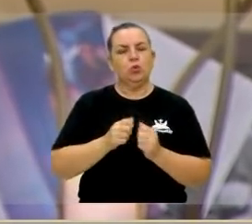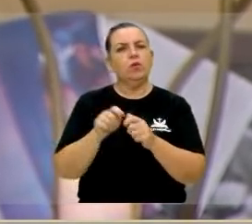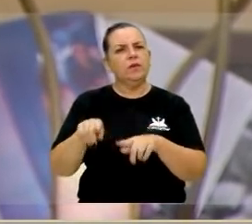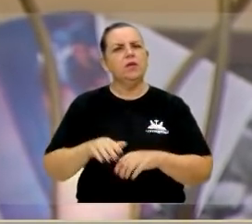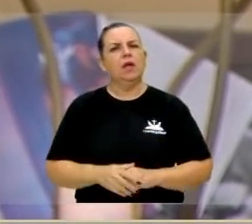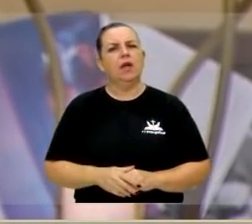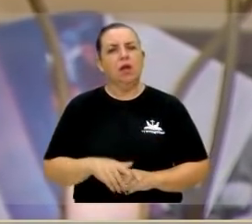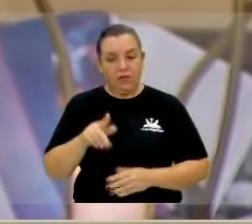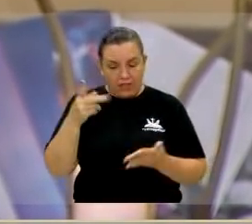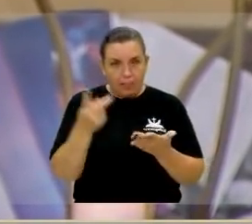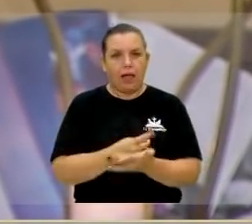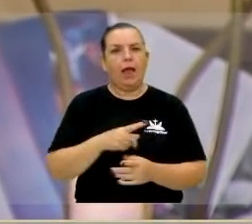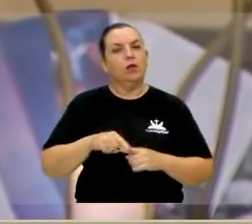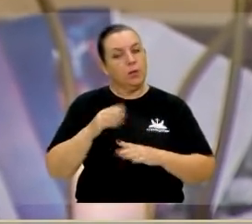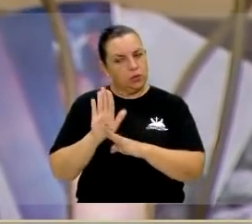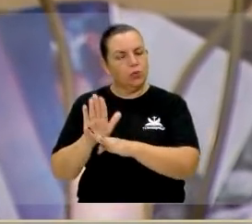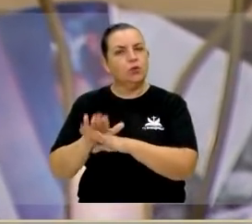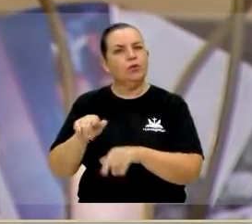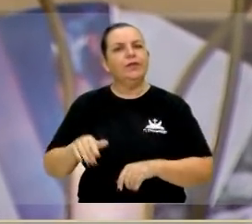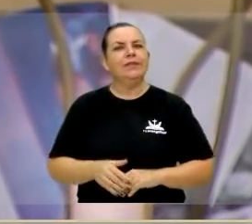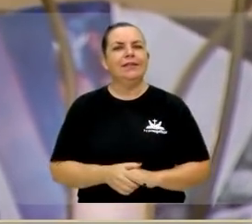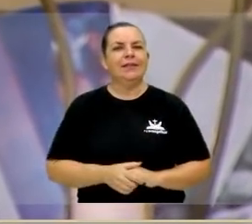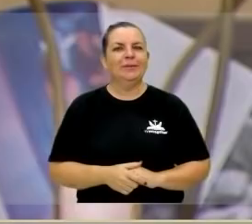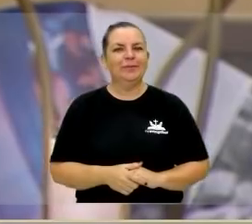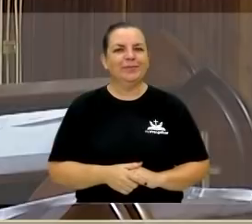errado, mas eu te ajudo.